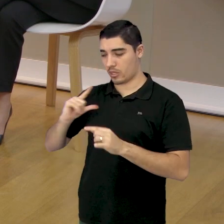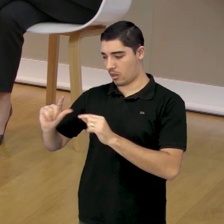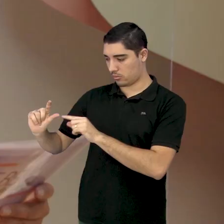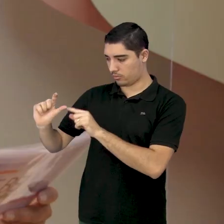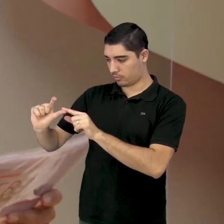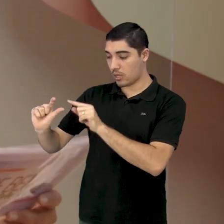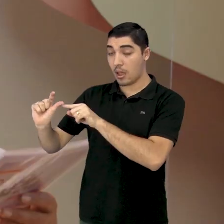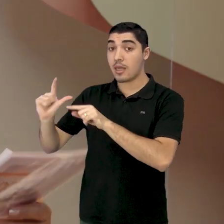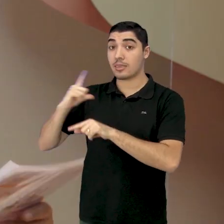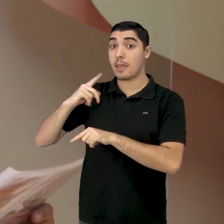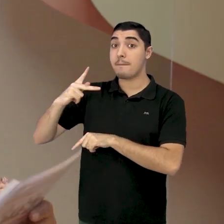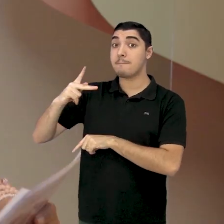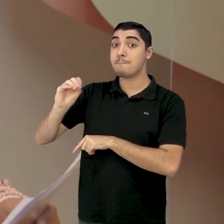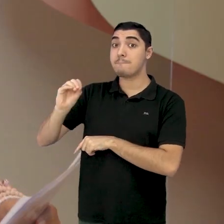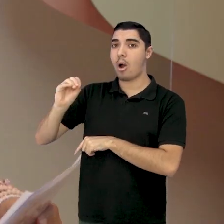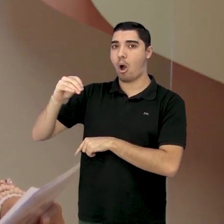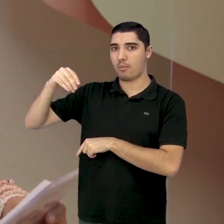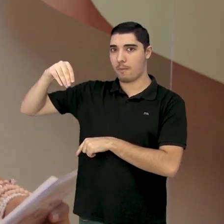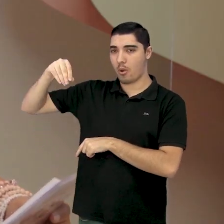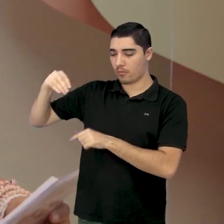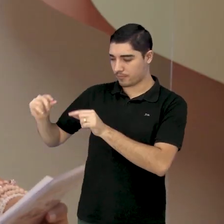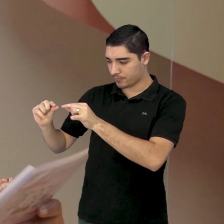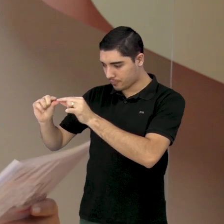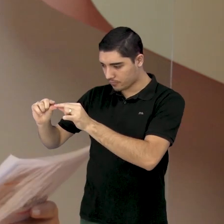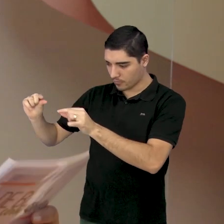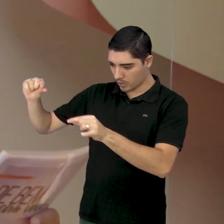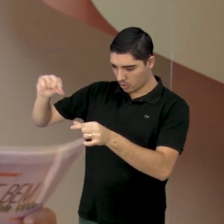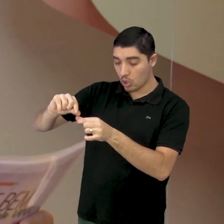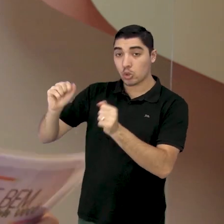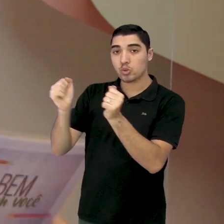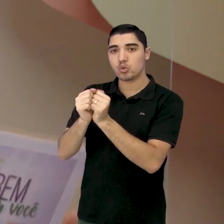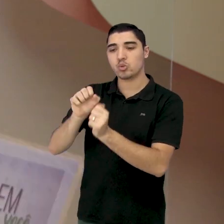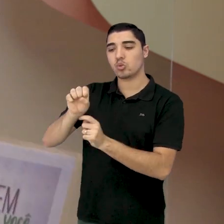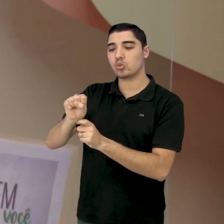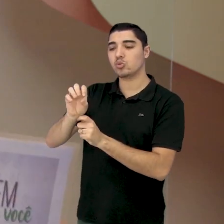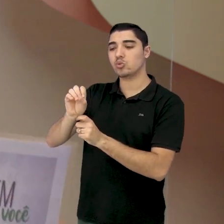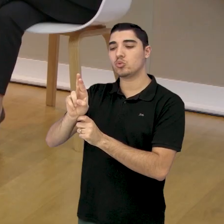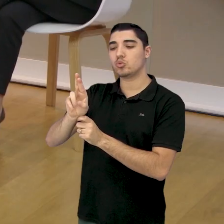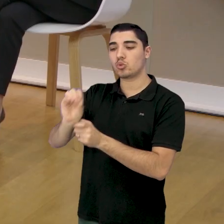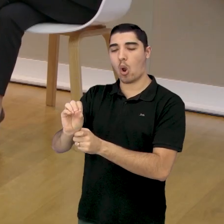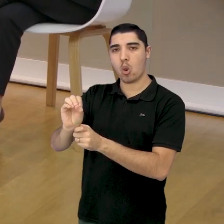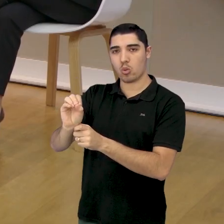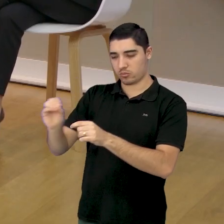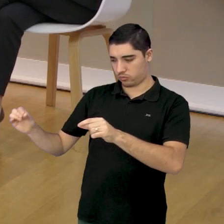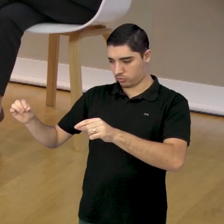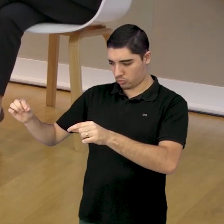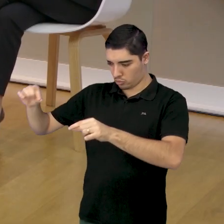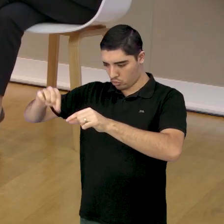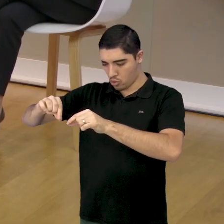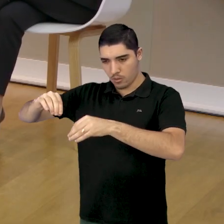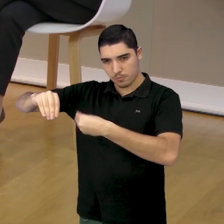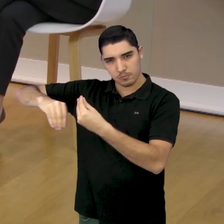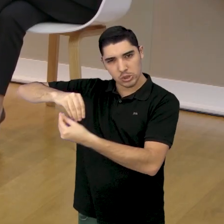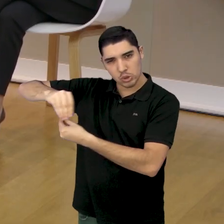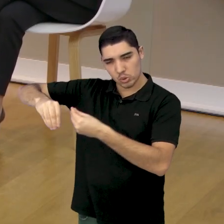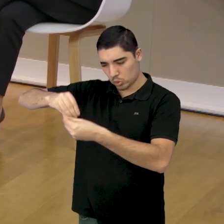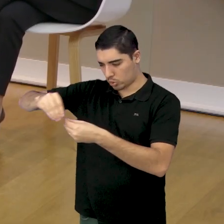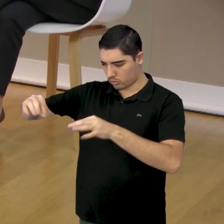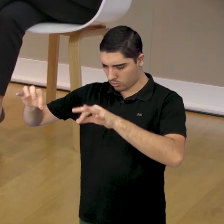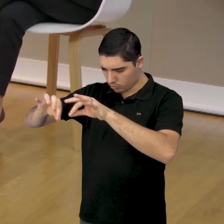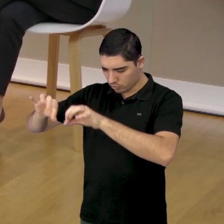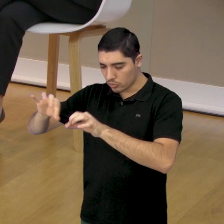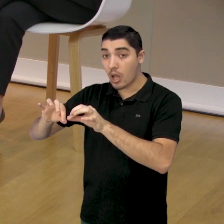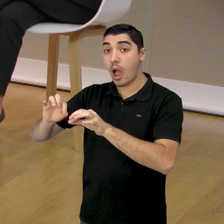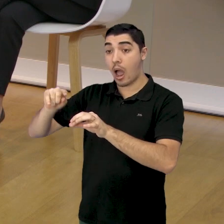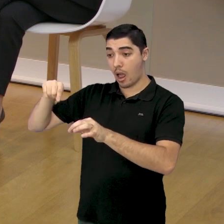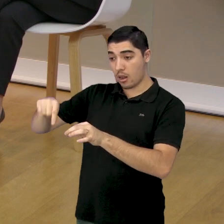Notícia. E quais são os principais cuidados após a aplicação do Botox? Bom, a toxina ela vem no frasquinho em pó, então a